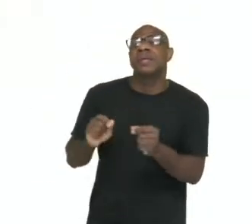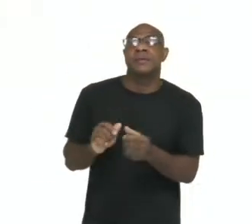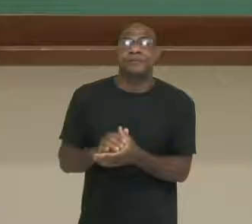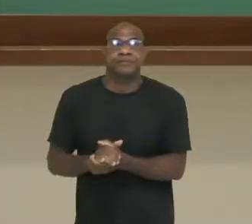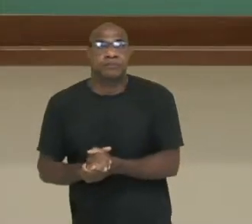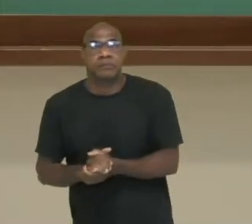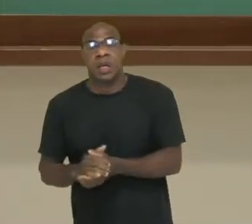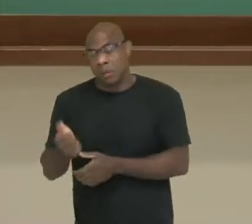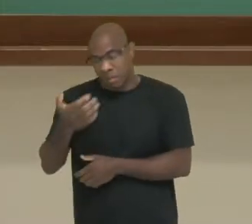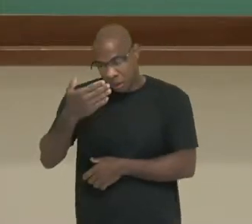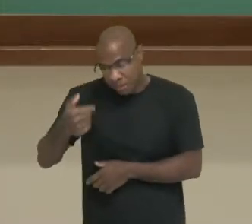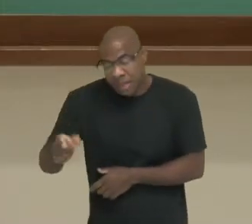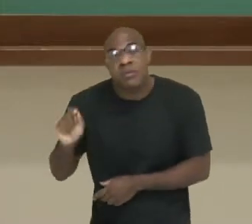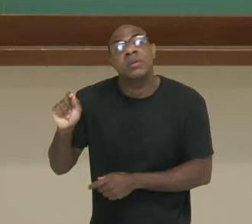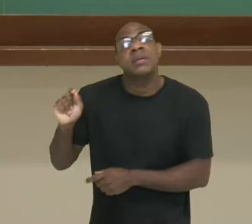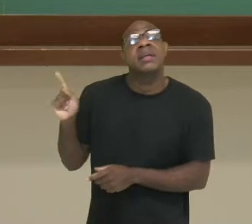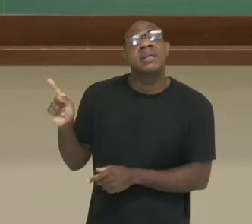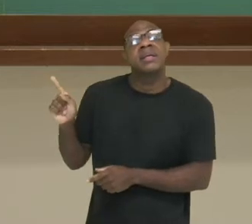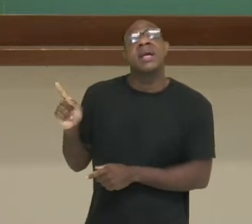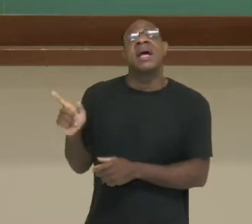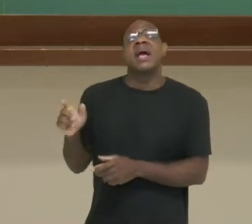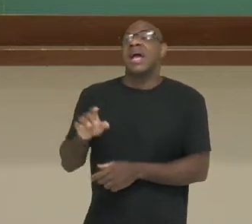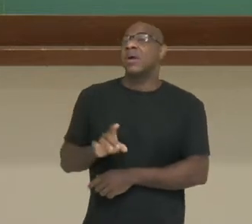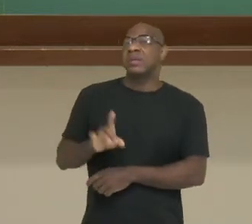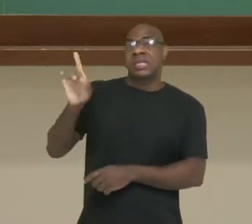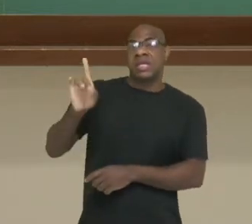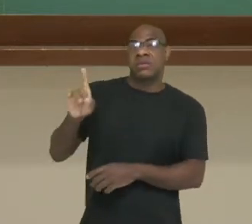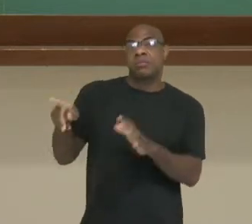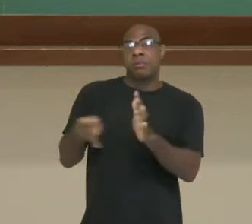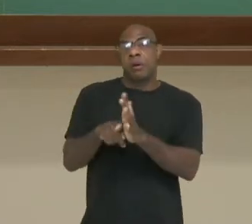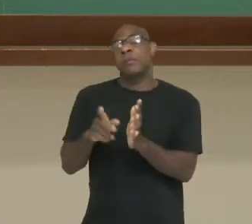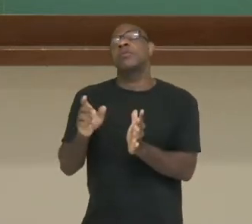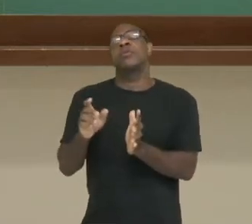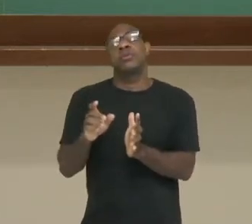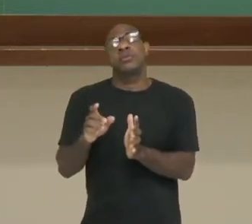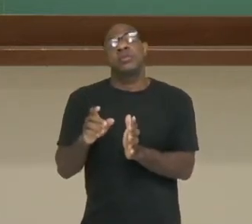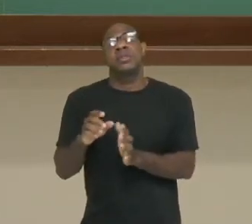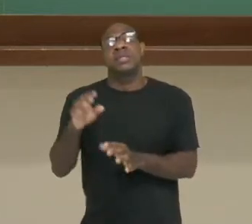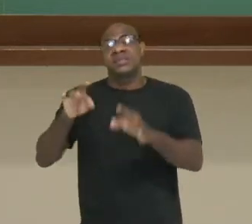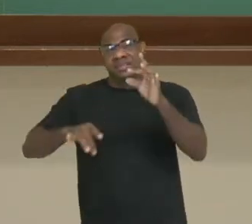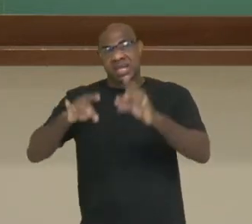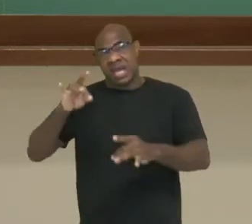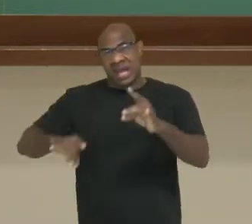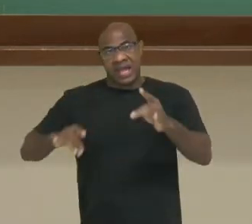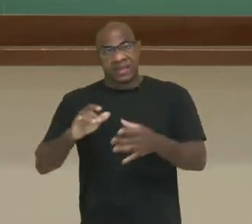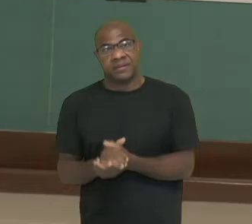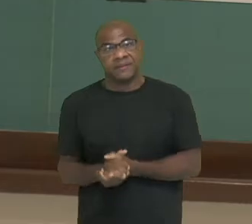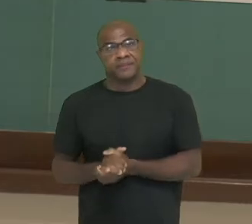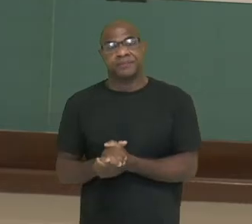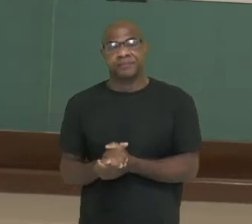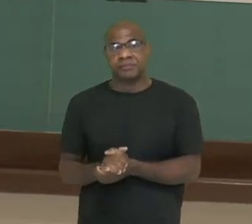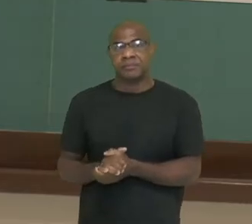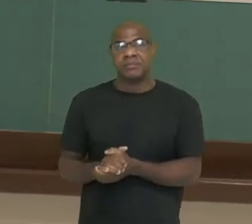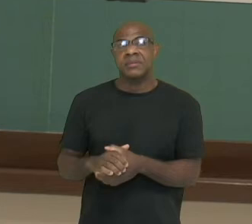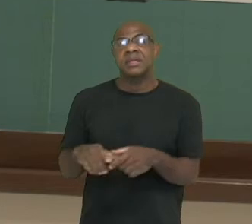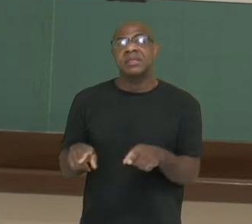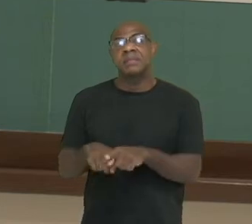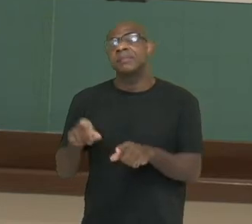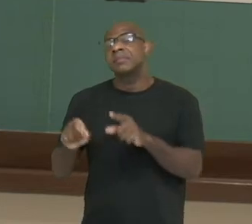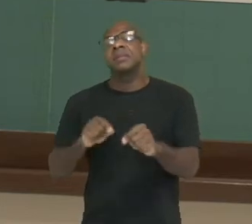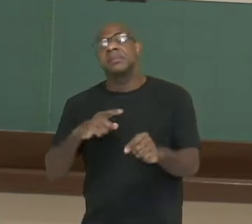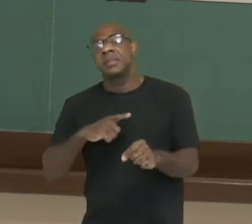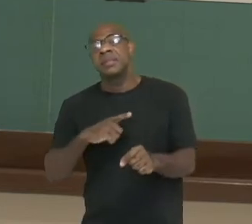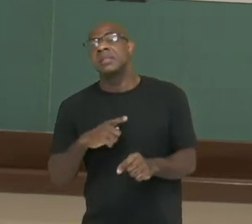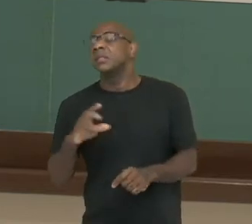Dionísio, que é o quê? O deus do teatro, né, do vinho, das festas. Então, homenageavam o deus Dionísio também e trazia